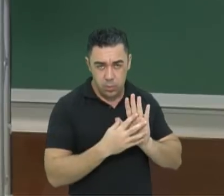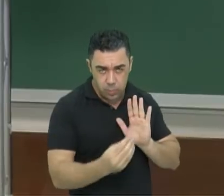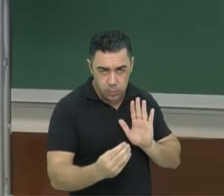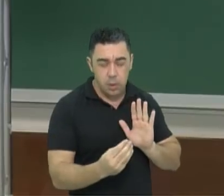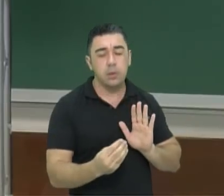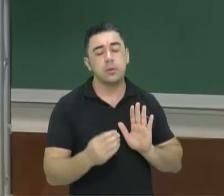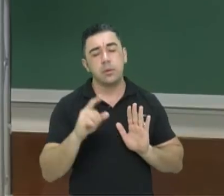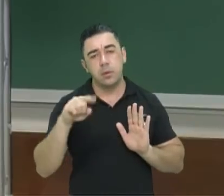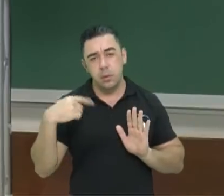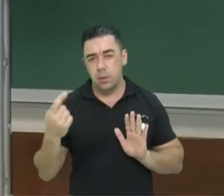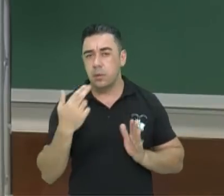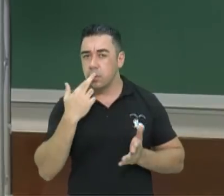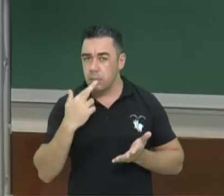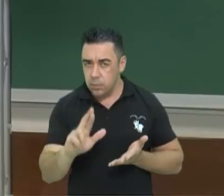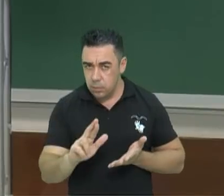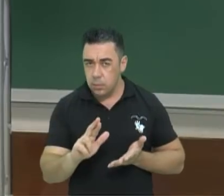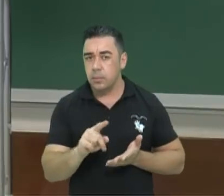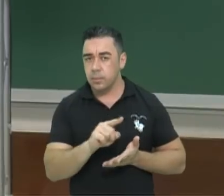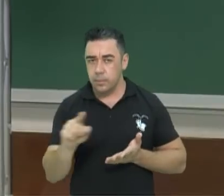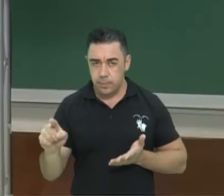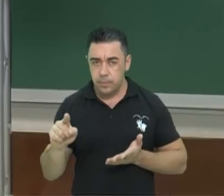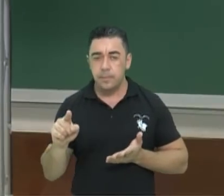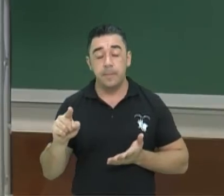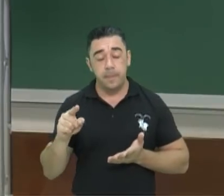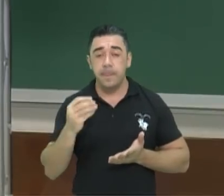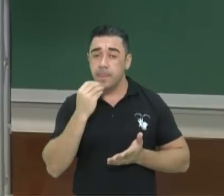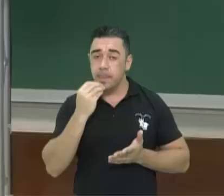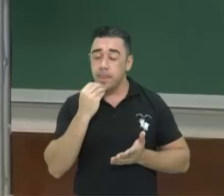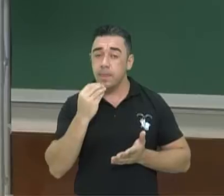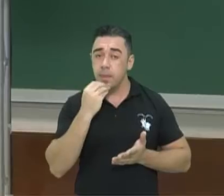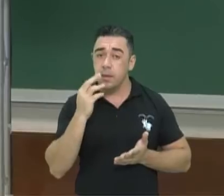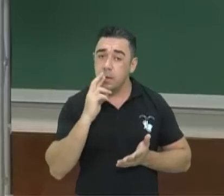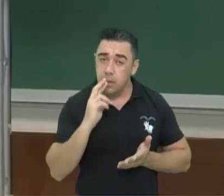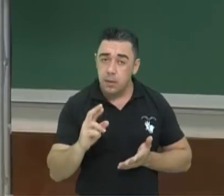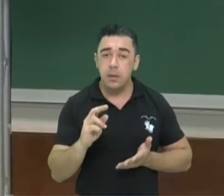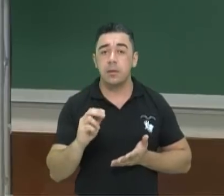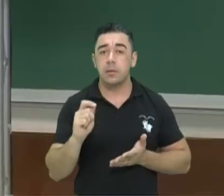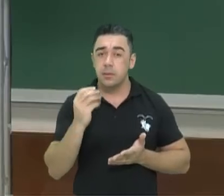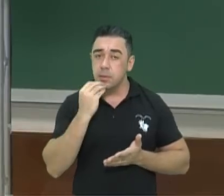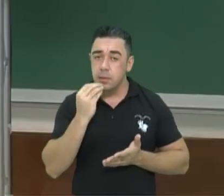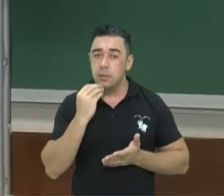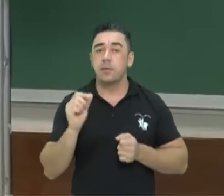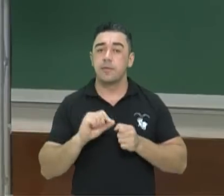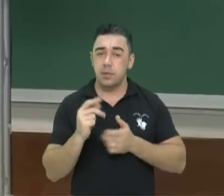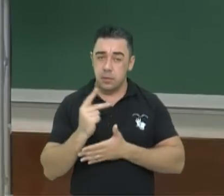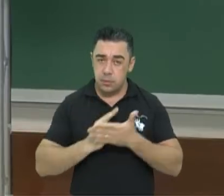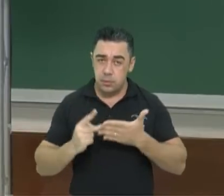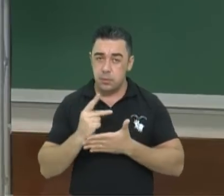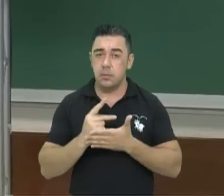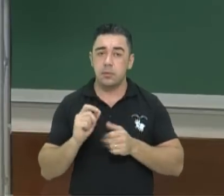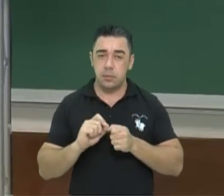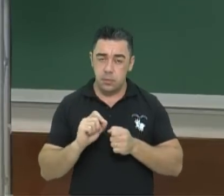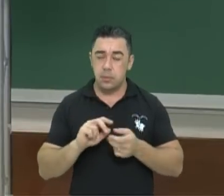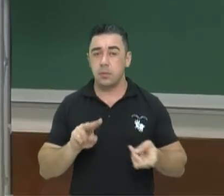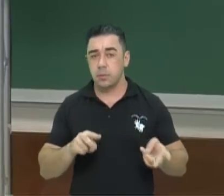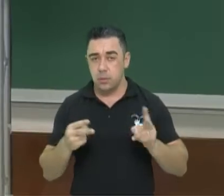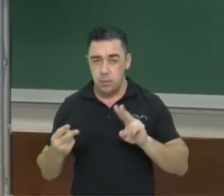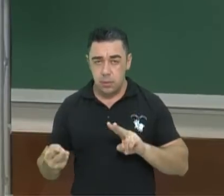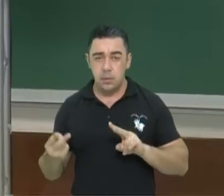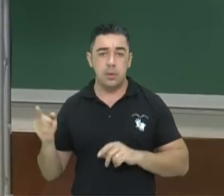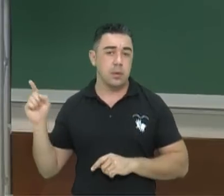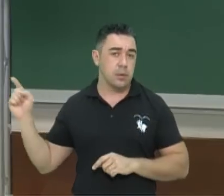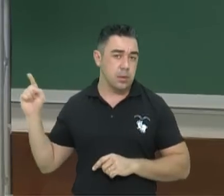né, copiar e também, já, se possível, você já faz o desenho, né, transcreve o que